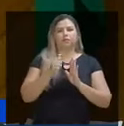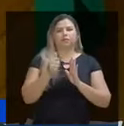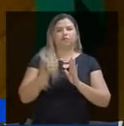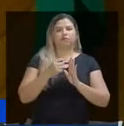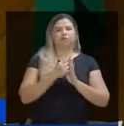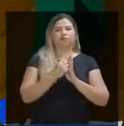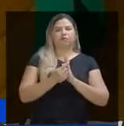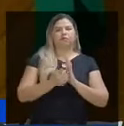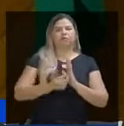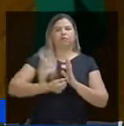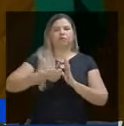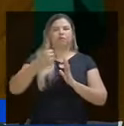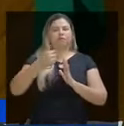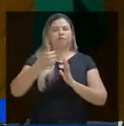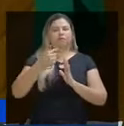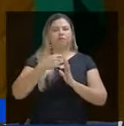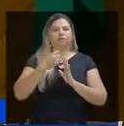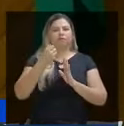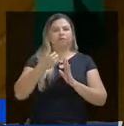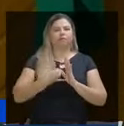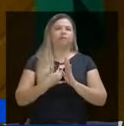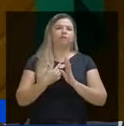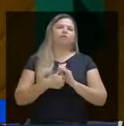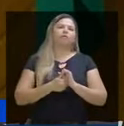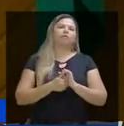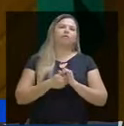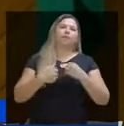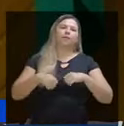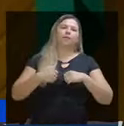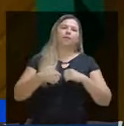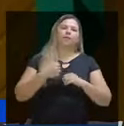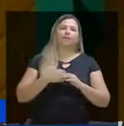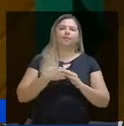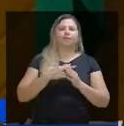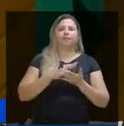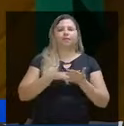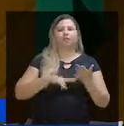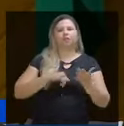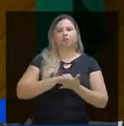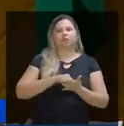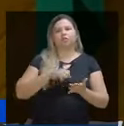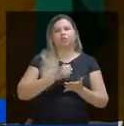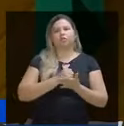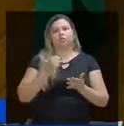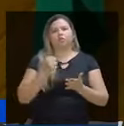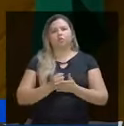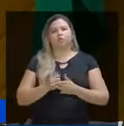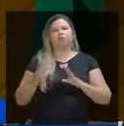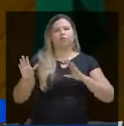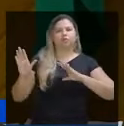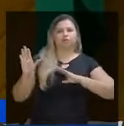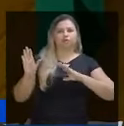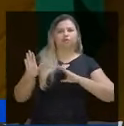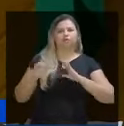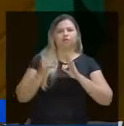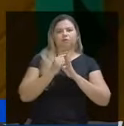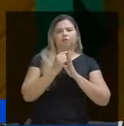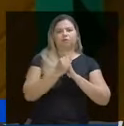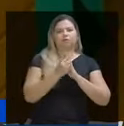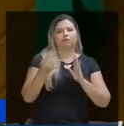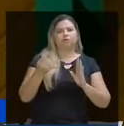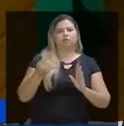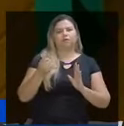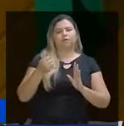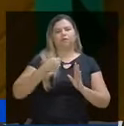como requisito necessário por registro de candidatura. E consta no parágrafo 1º,